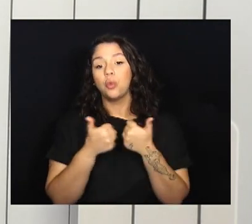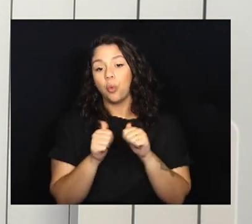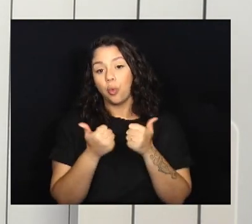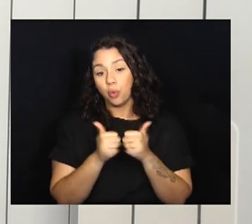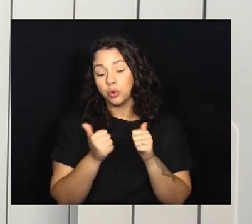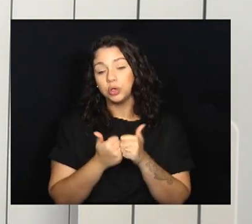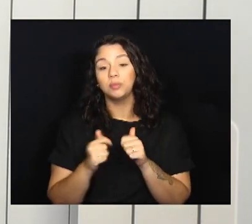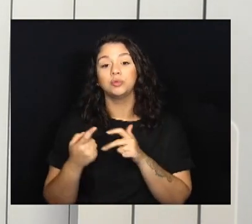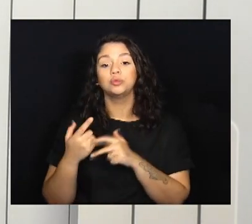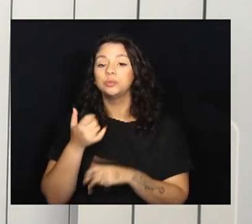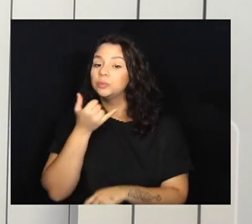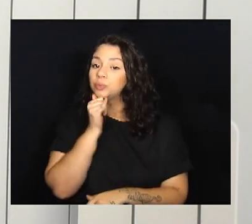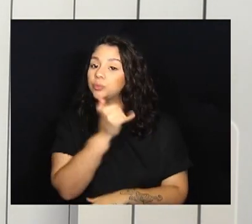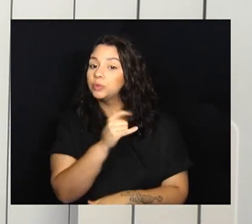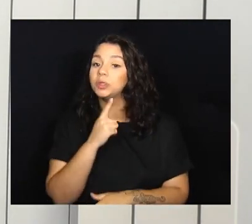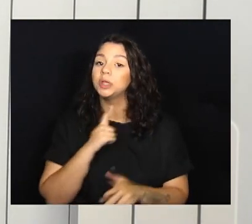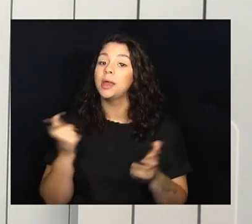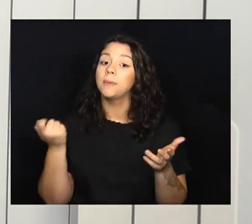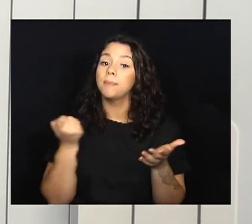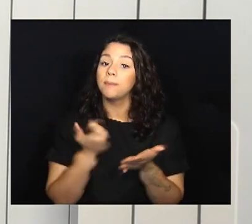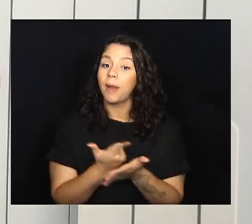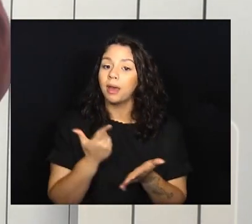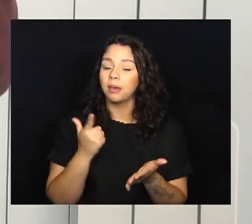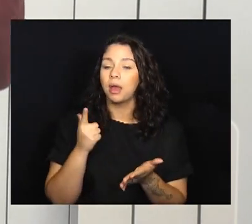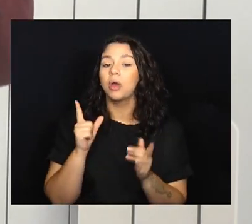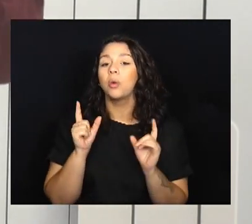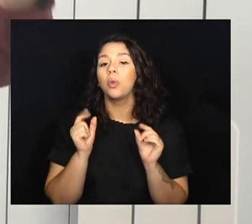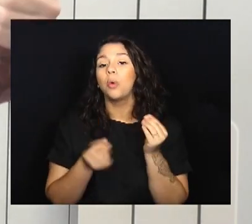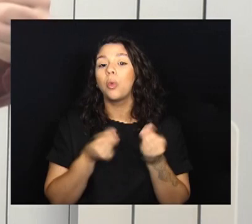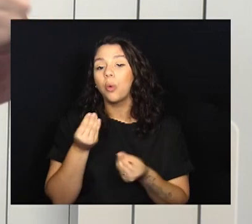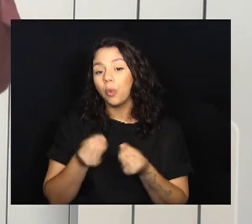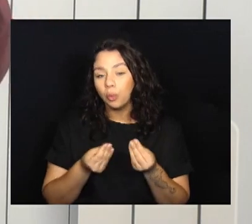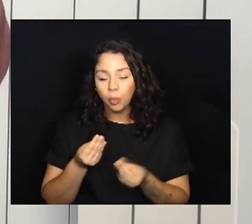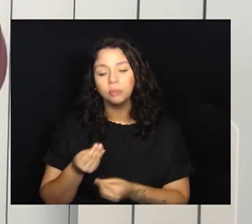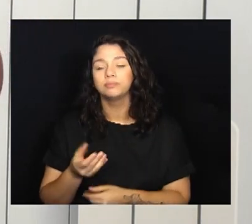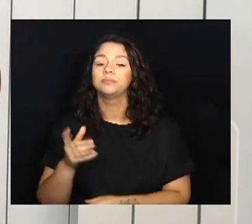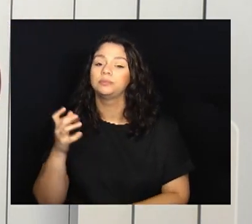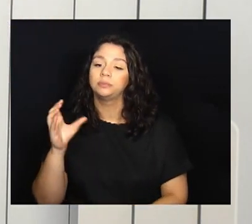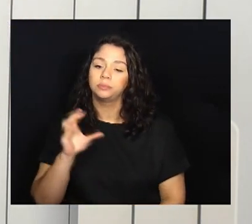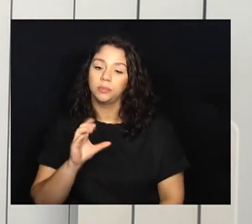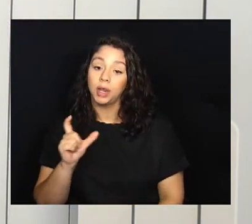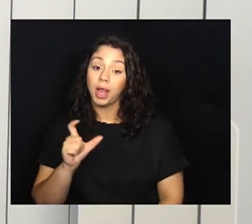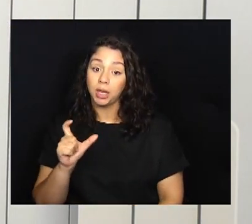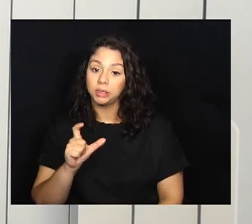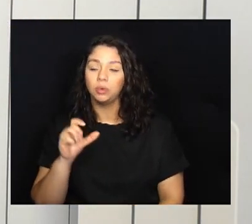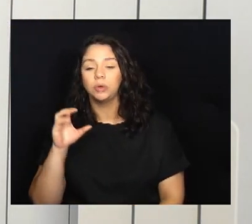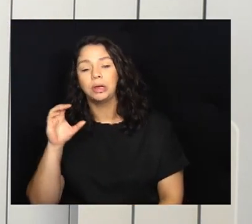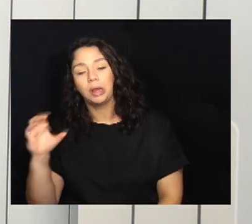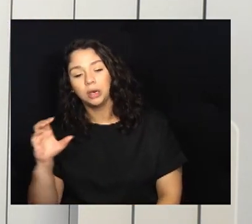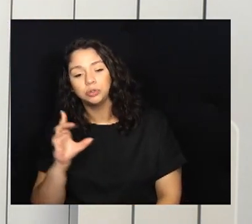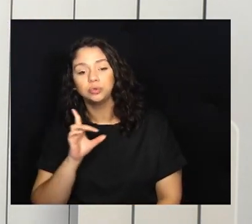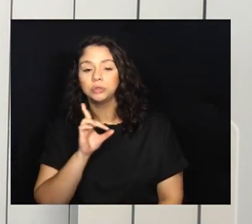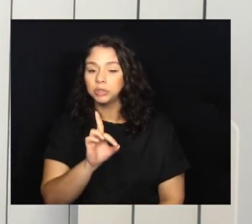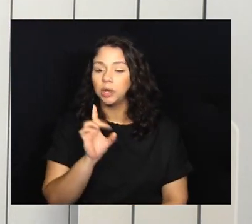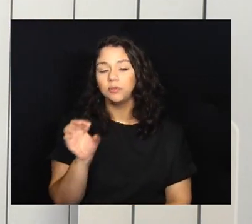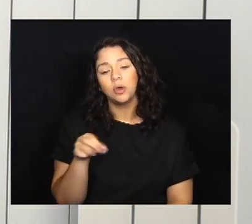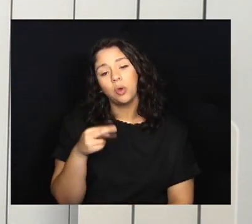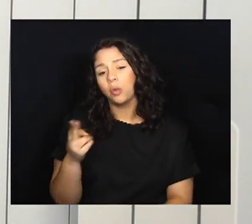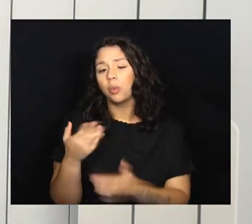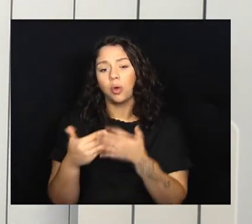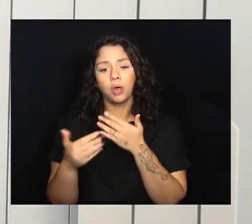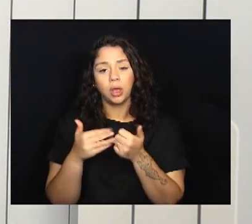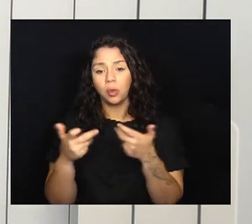equipamentos que permitam o pagamento da tarifa com cartões de crédito, débito ou com qualquer